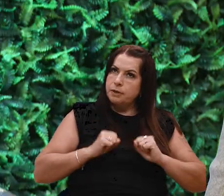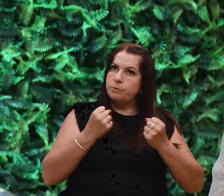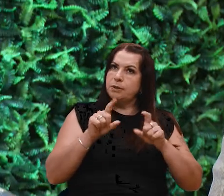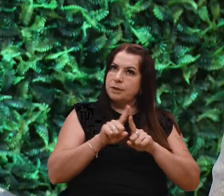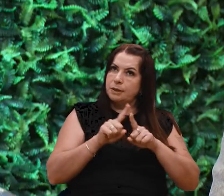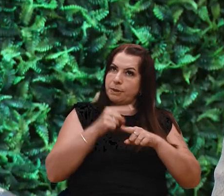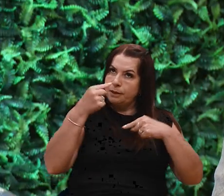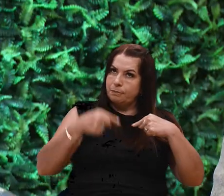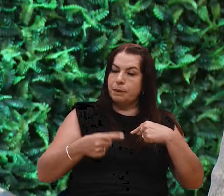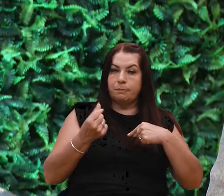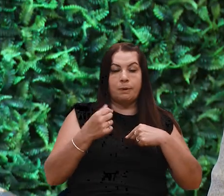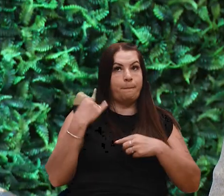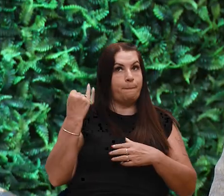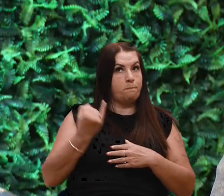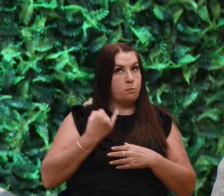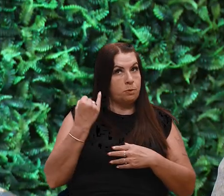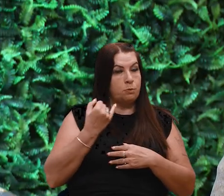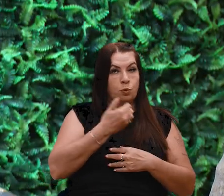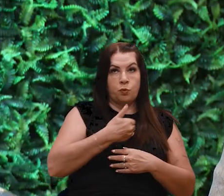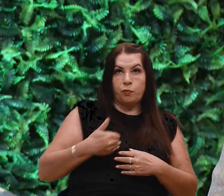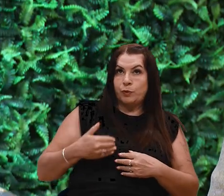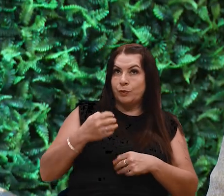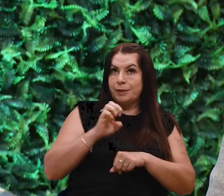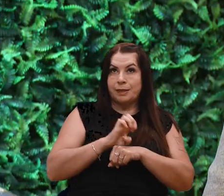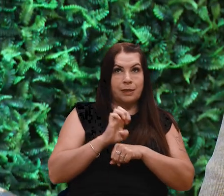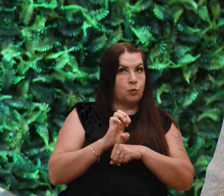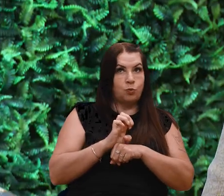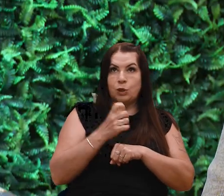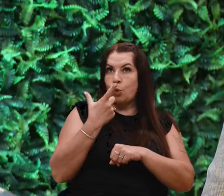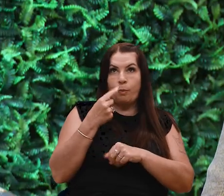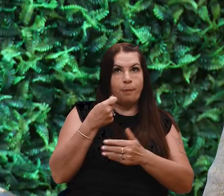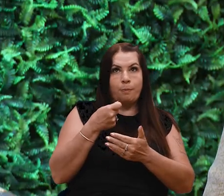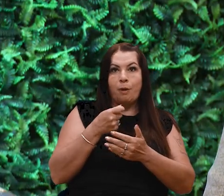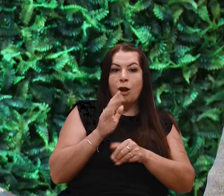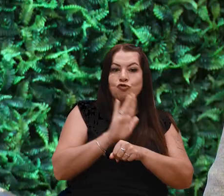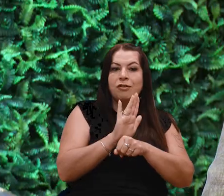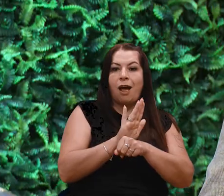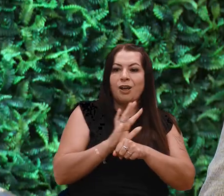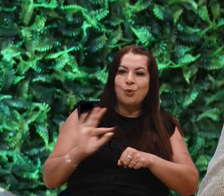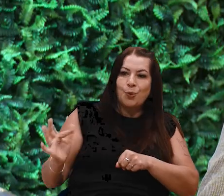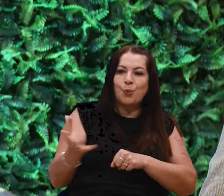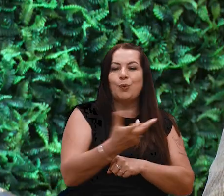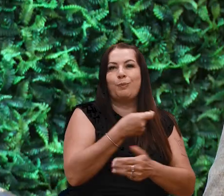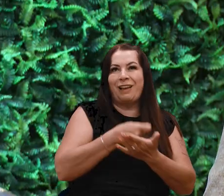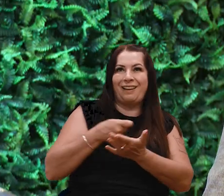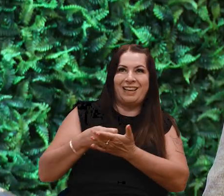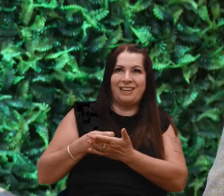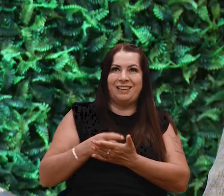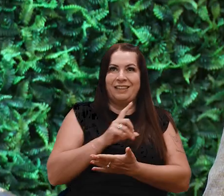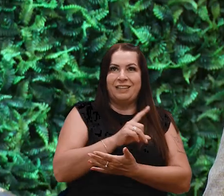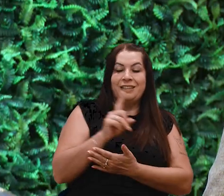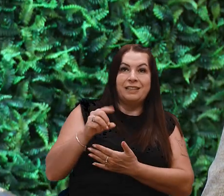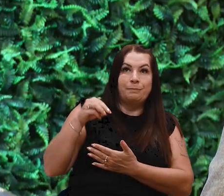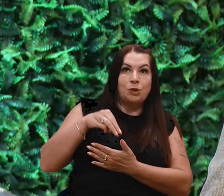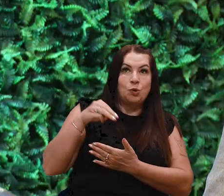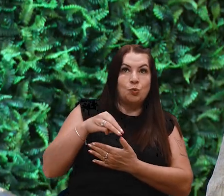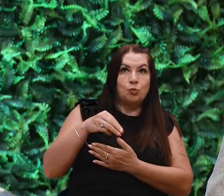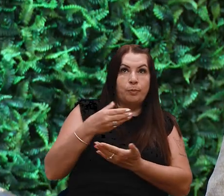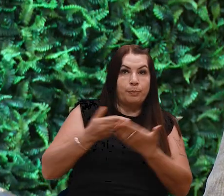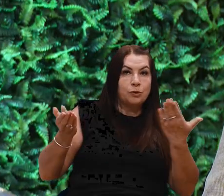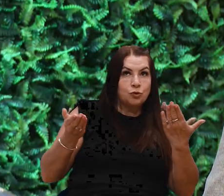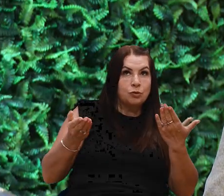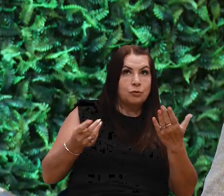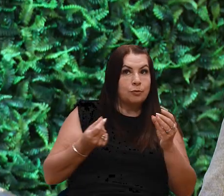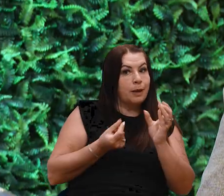pedágio ele é importante porque o governo do estado ele não tem braço para que nos dê essa condição e cada minuto perdido numa rodovia é